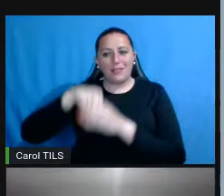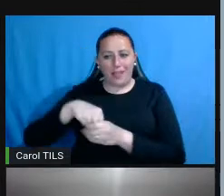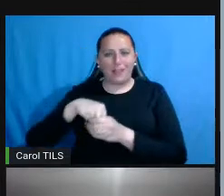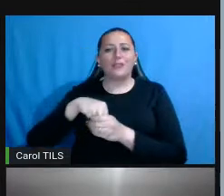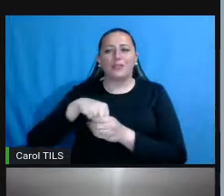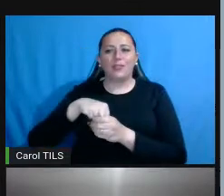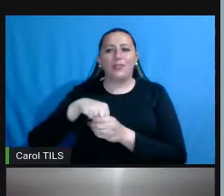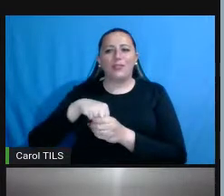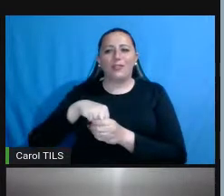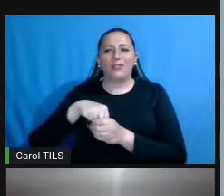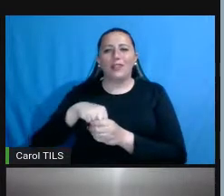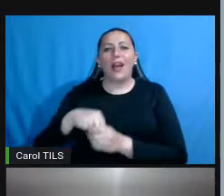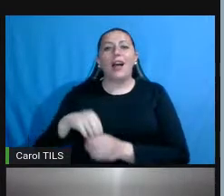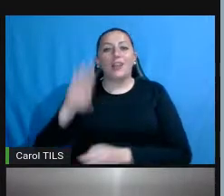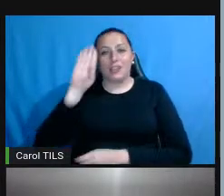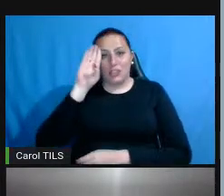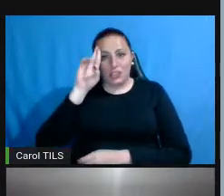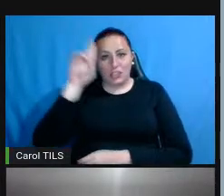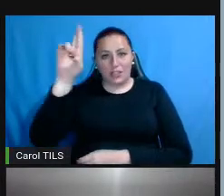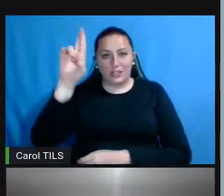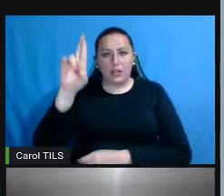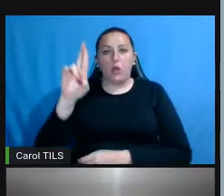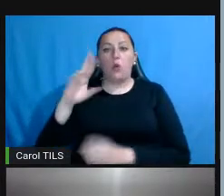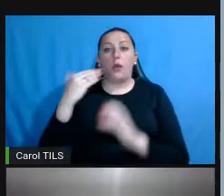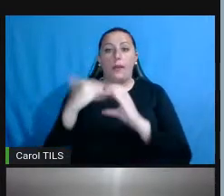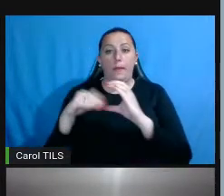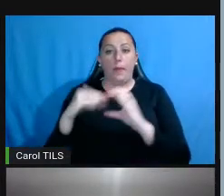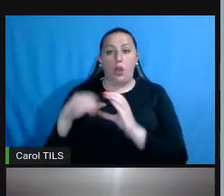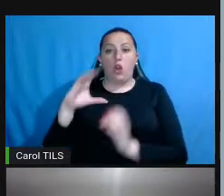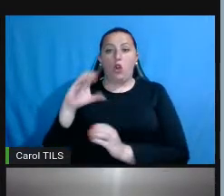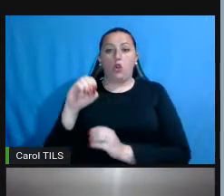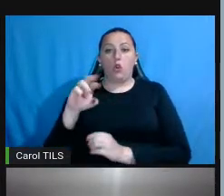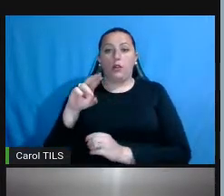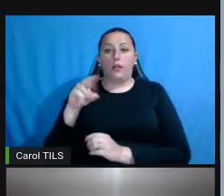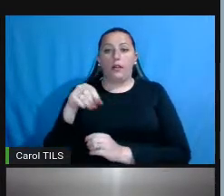ensino. E o e-mail é